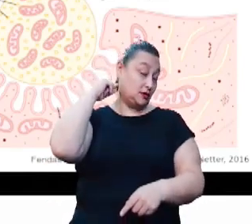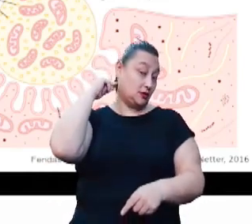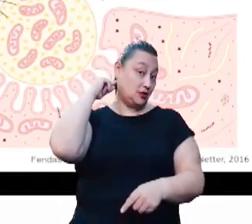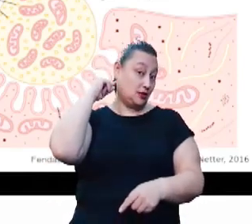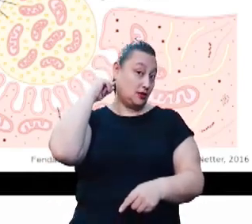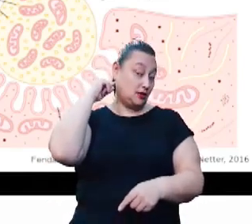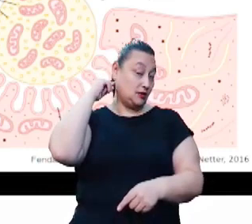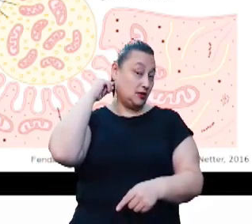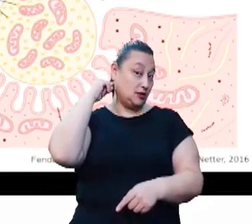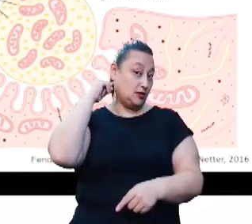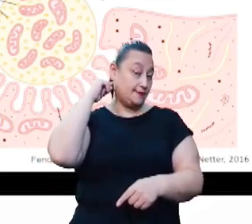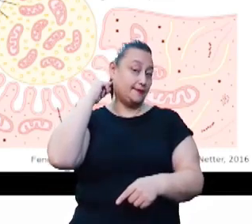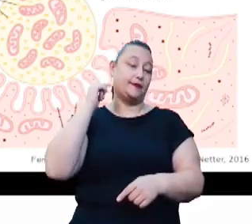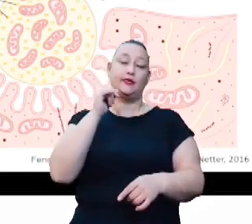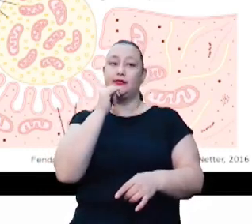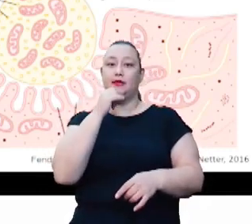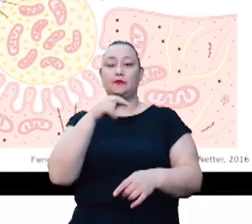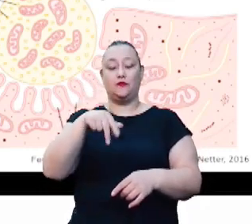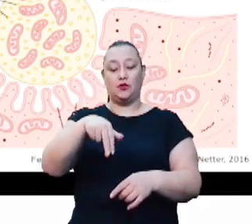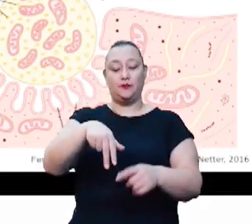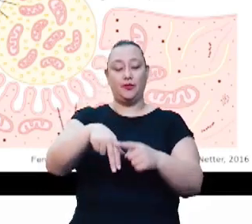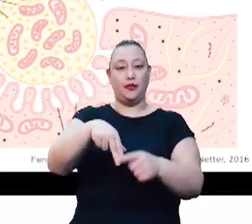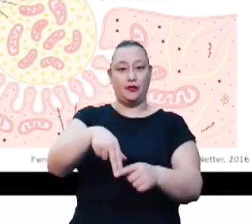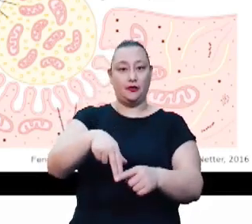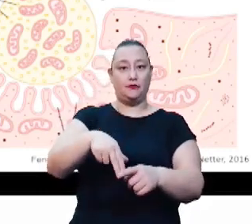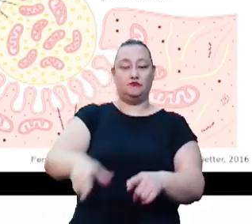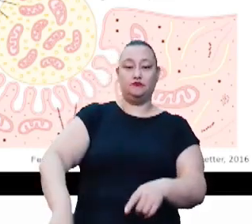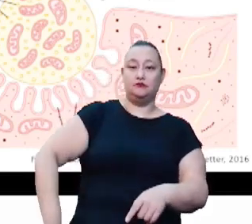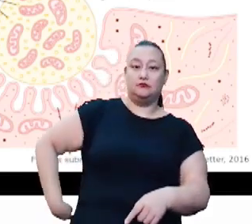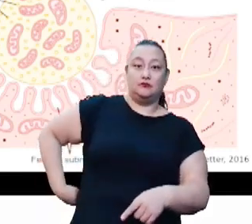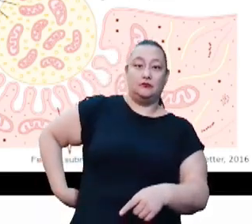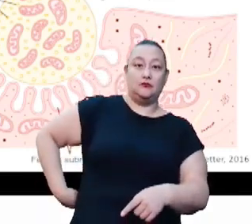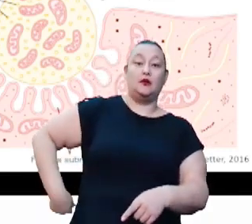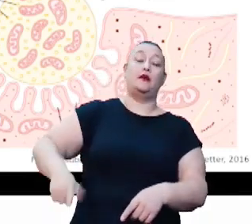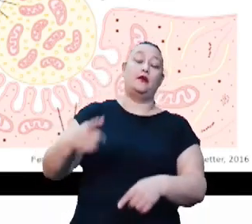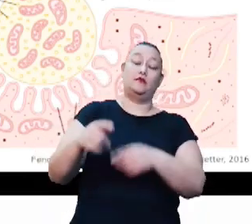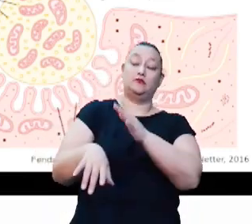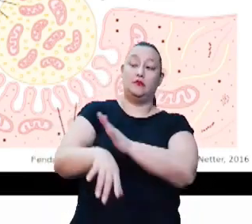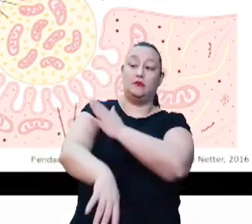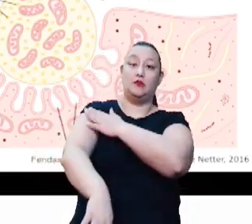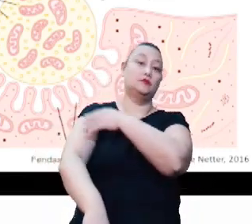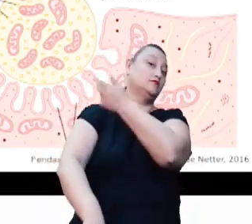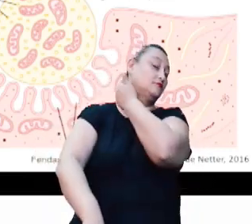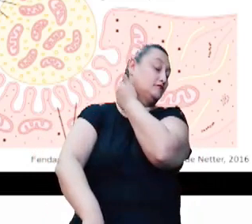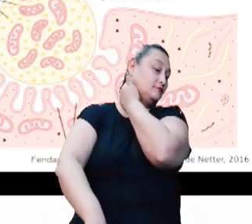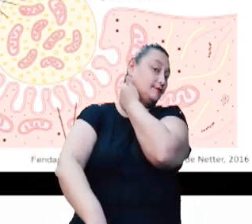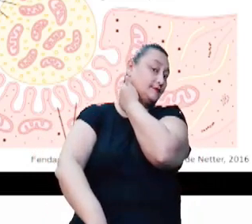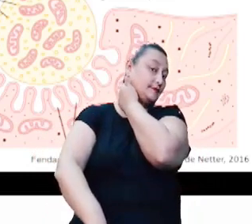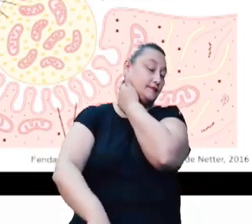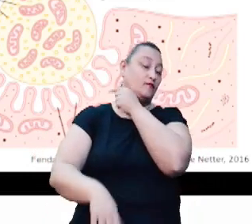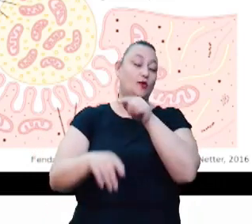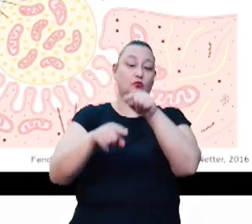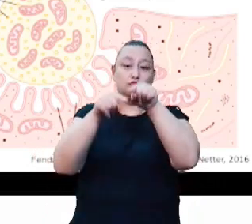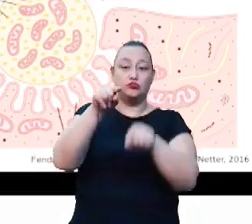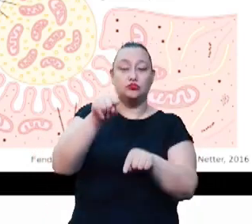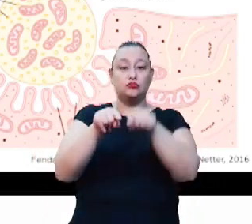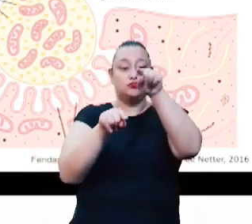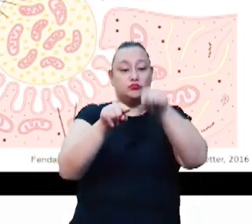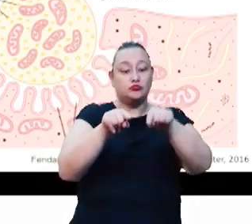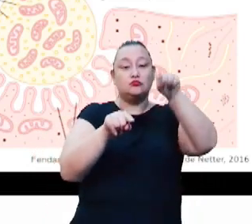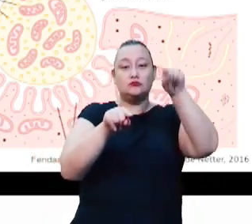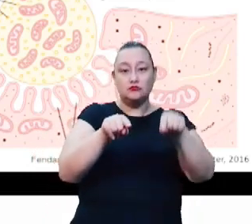no nível, por exemplo, se for na perna é na região lombar, se for nos braços é na região cervical, no nível de onde aquele